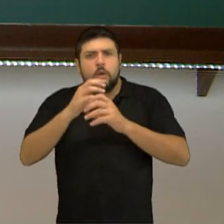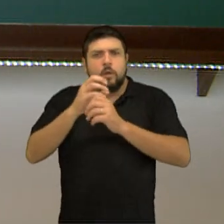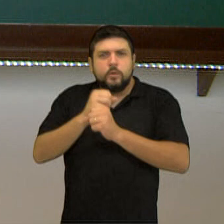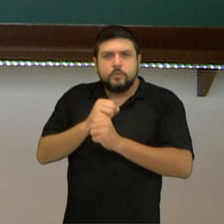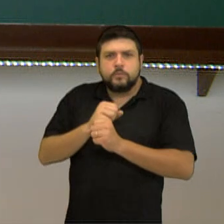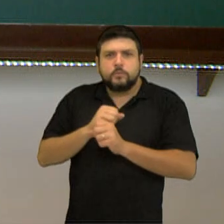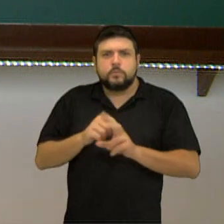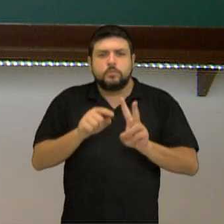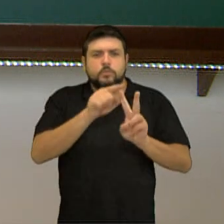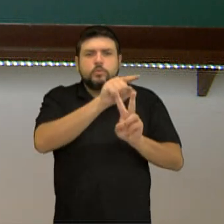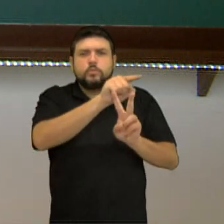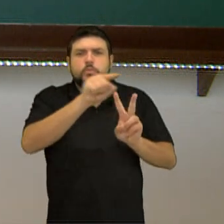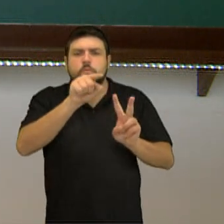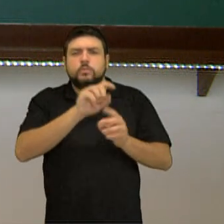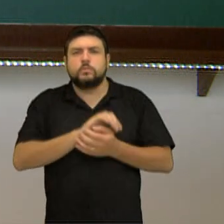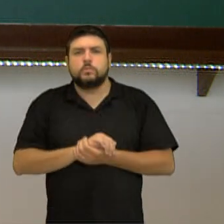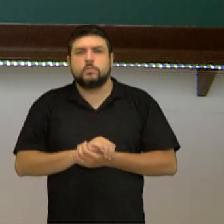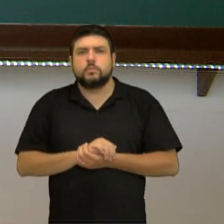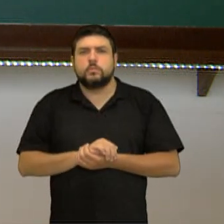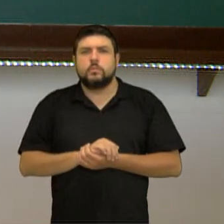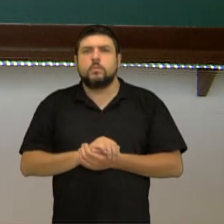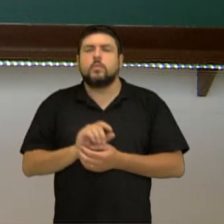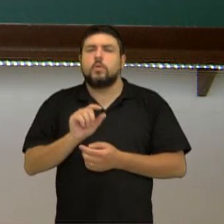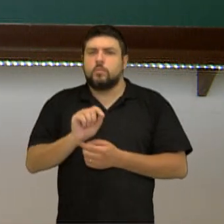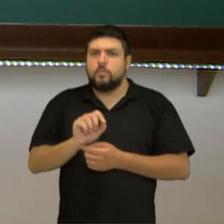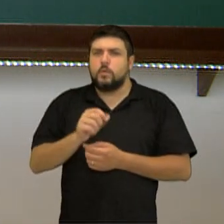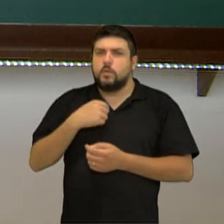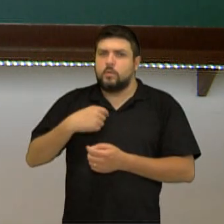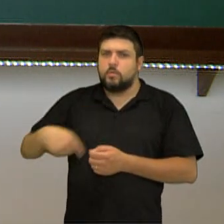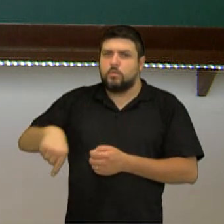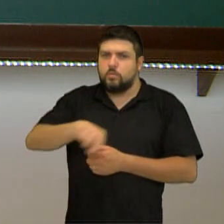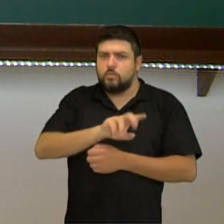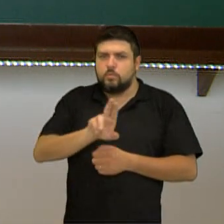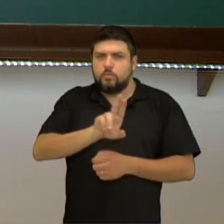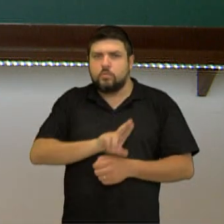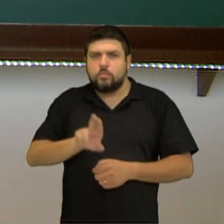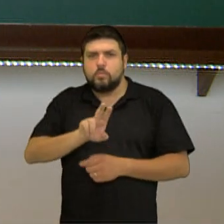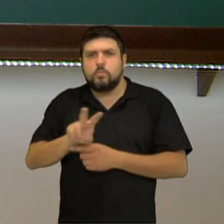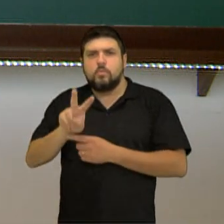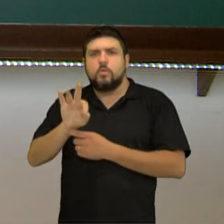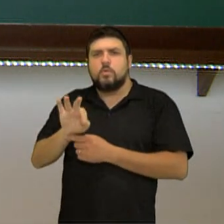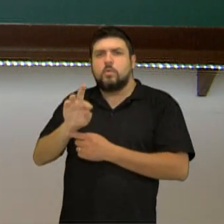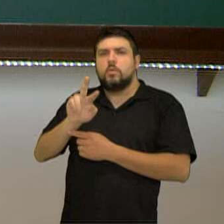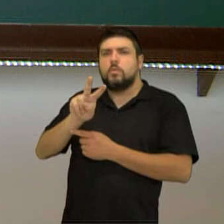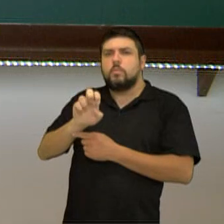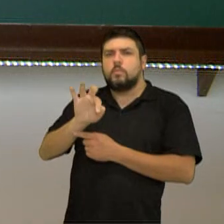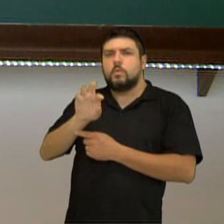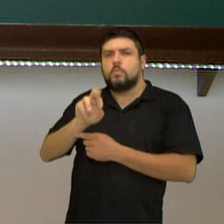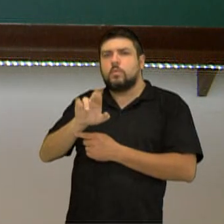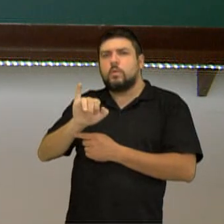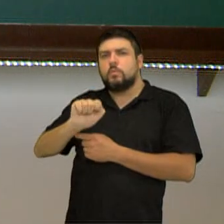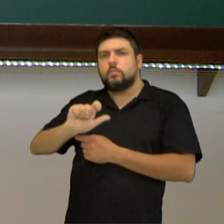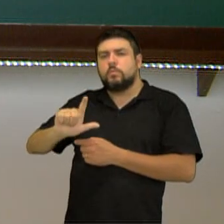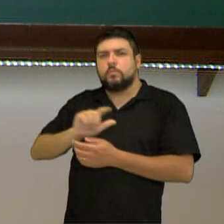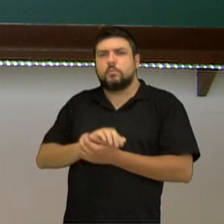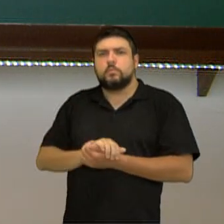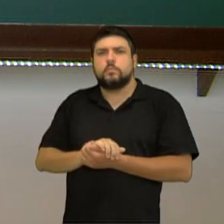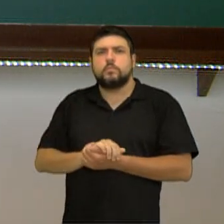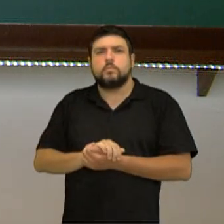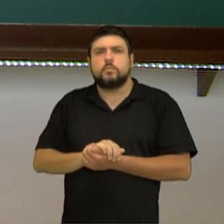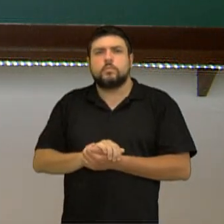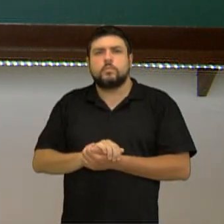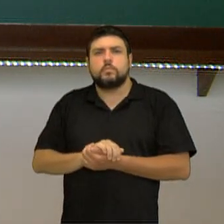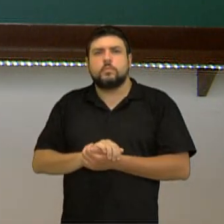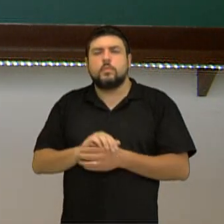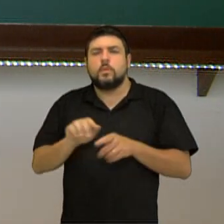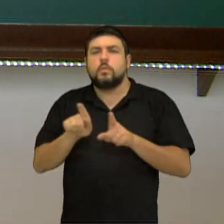Cara, você tem que lembrar que aqui nós estamos trabalhando com uma grandeza vetorial, certo? Só você fazer um teste com vocês. Eu vou trabalhar com uma outra